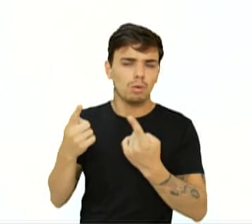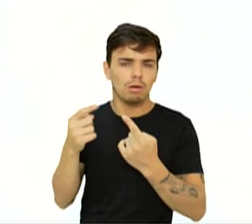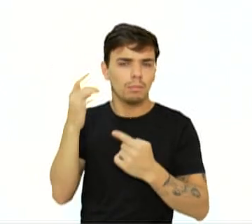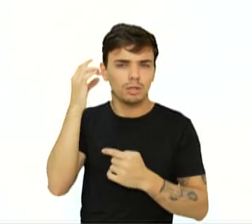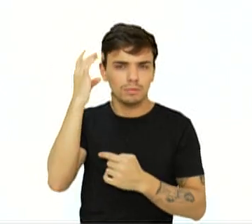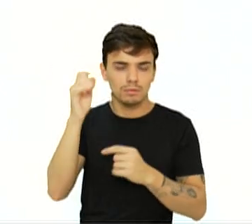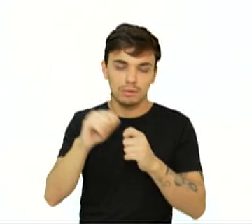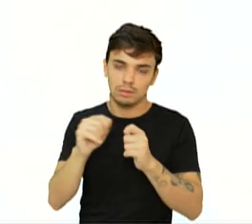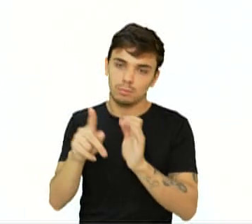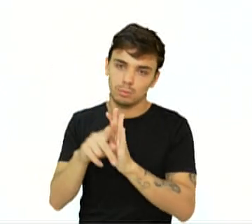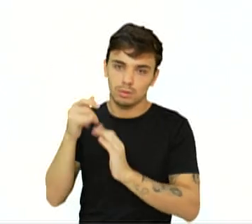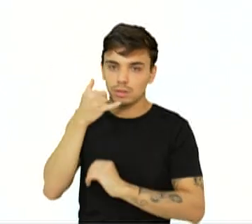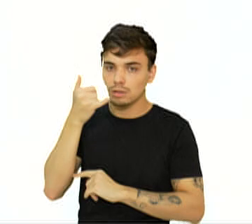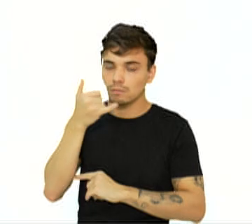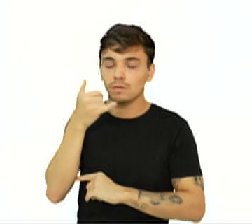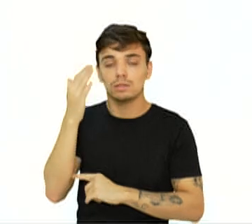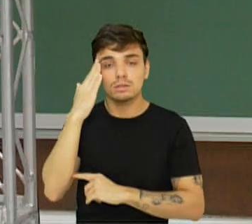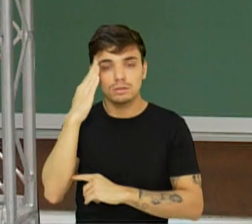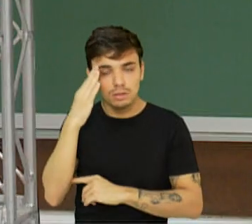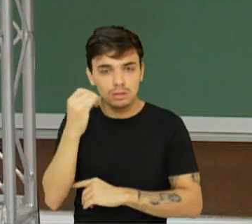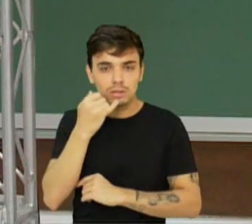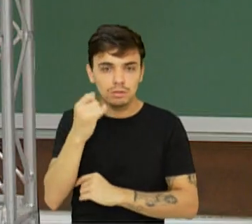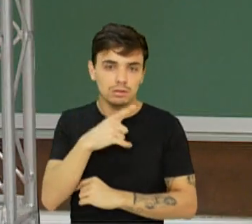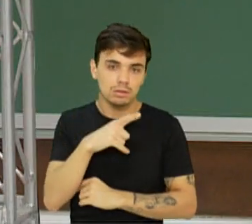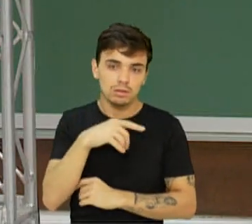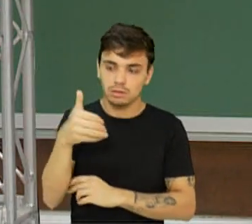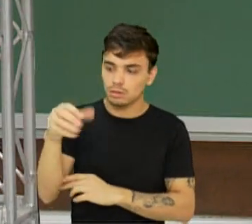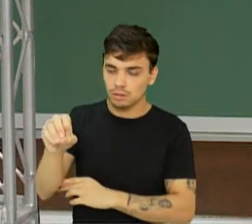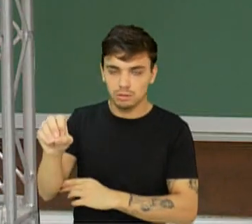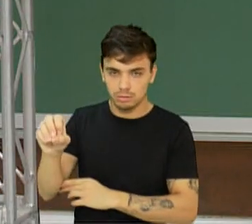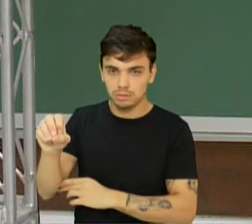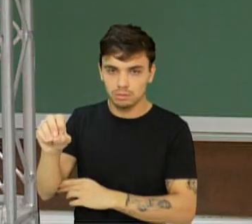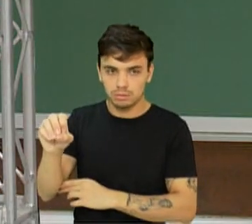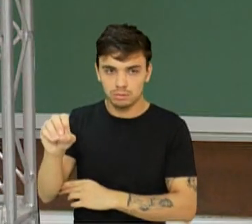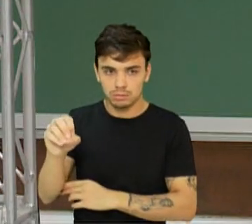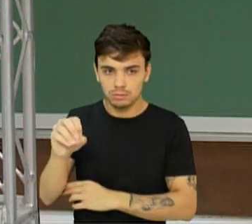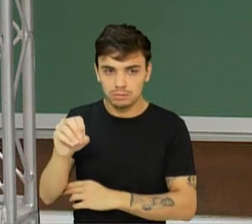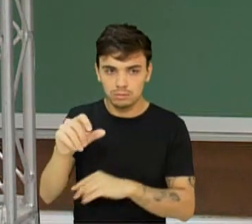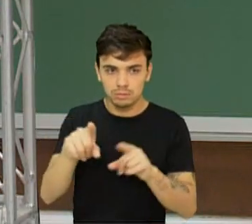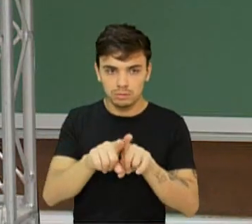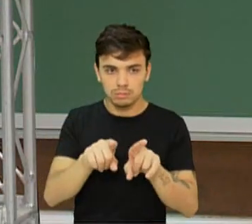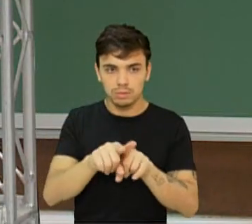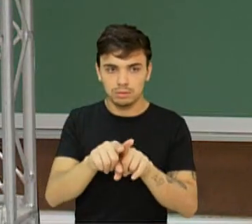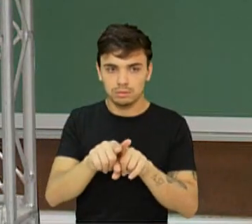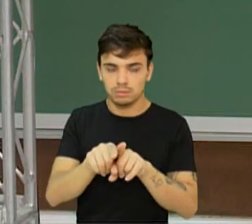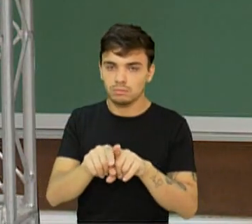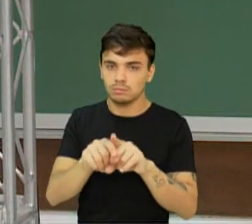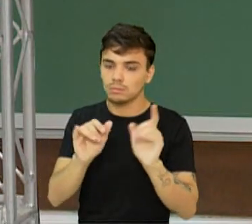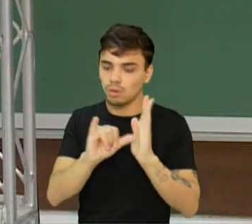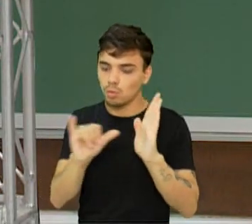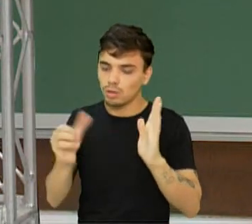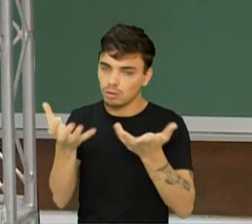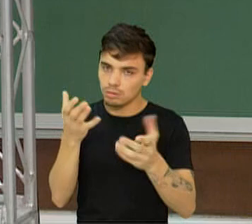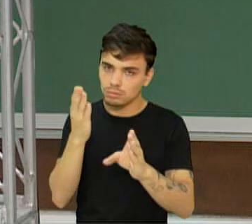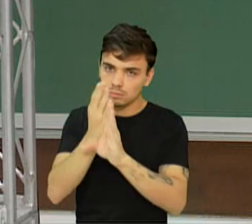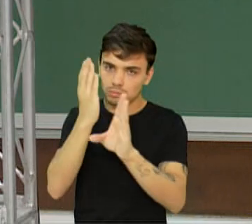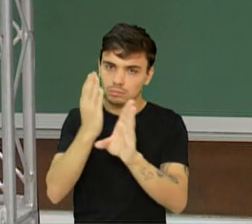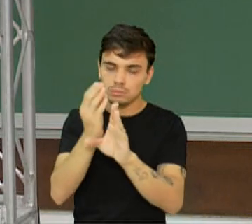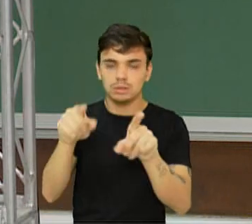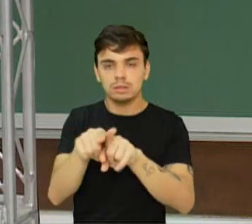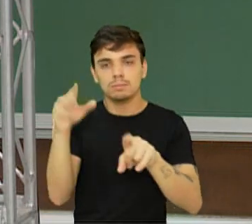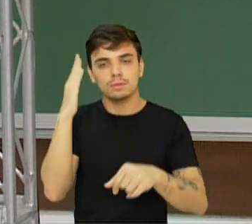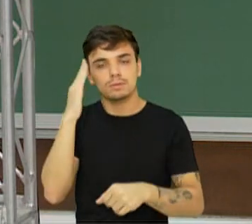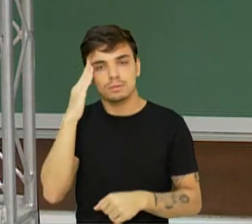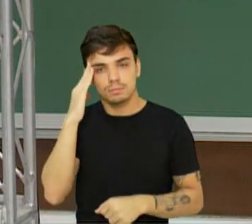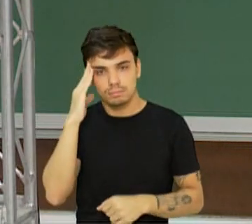fazer com o telefone? Eu sei que o telefone tem 10 ohms de resistência, sei que a corrente aqui eu quero descobrir e sei que a tensão